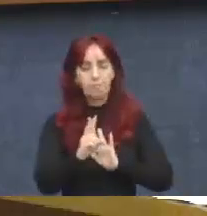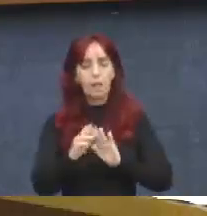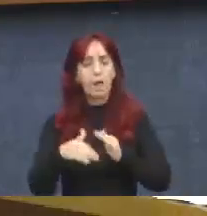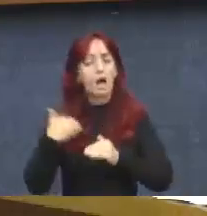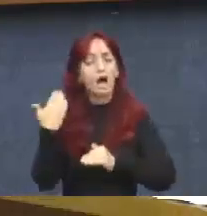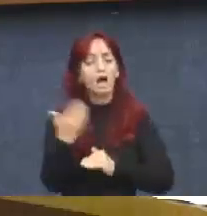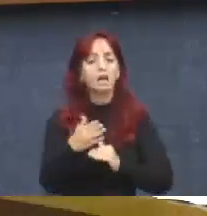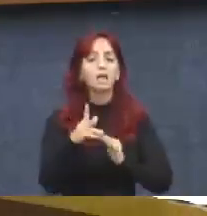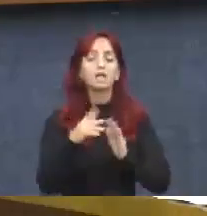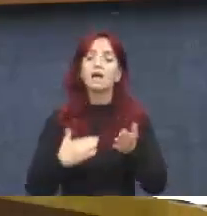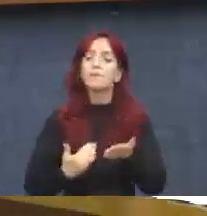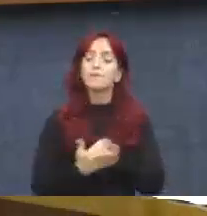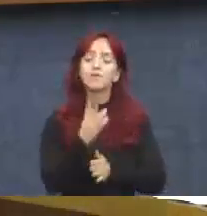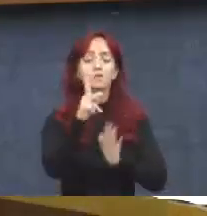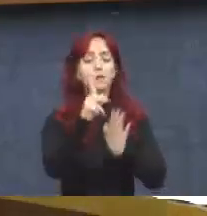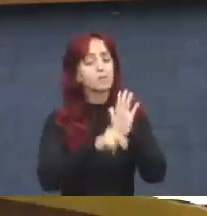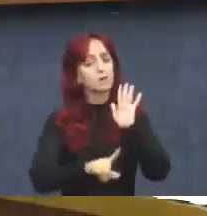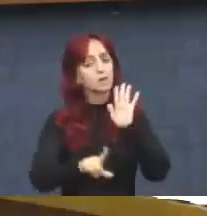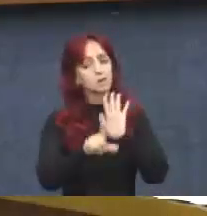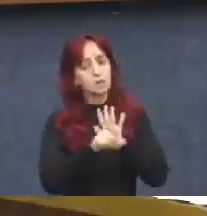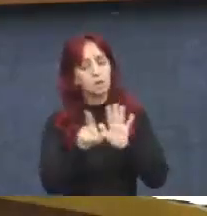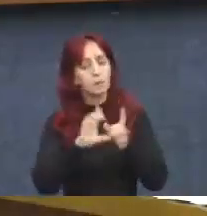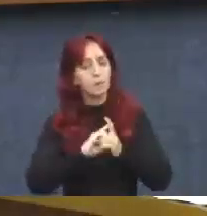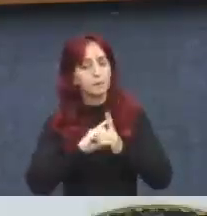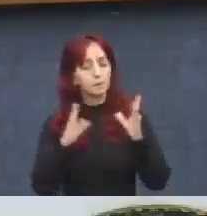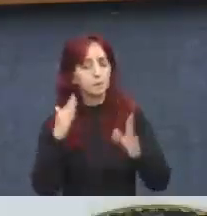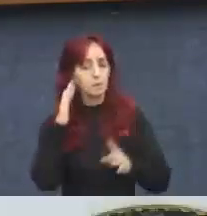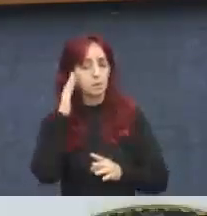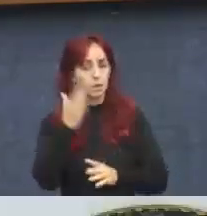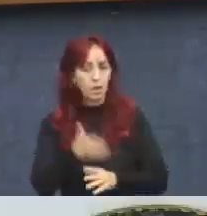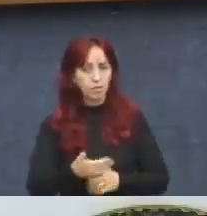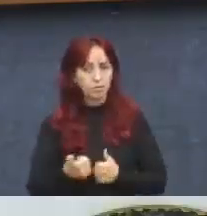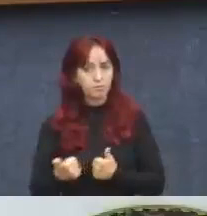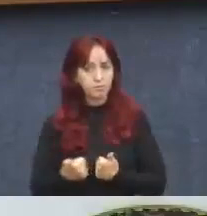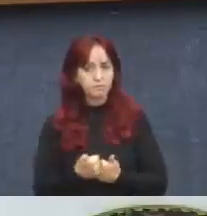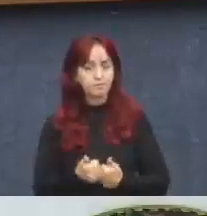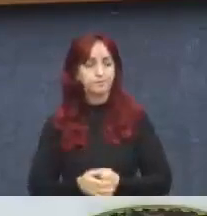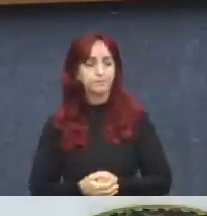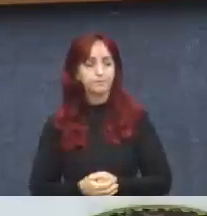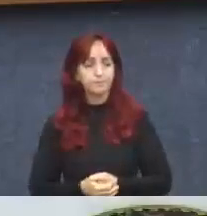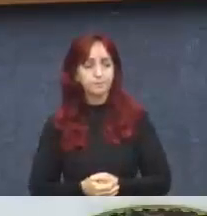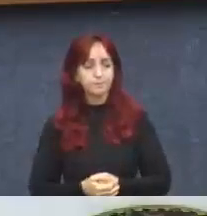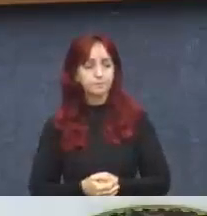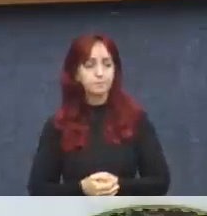projeto de lei para a democracia direta participativa. Obrigado, vereador.